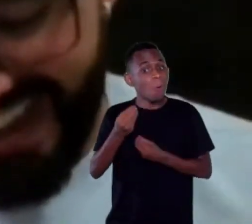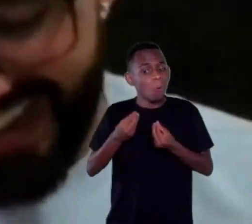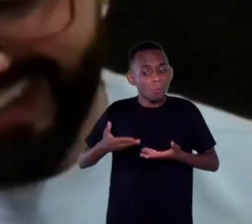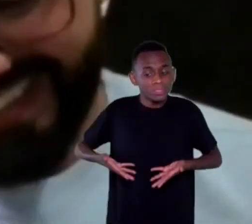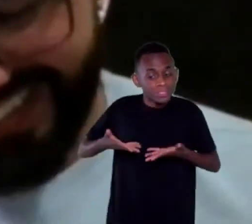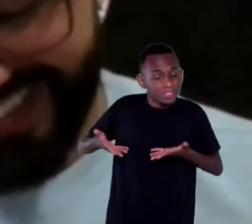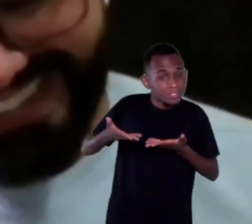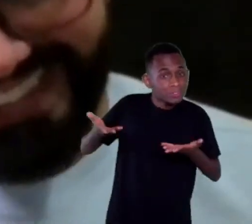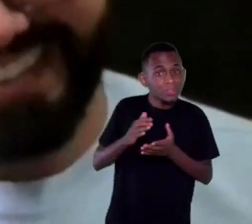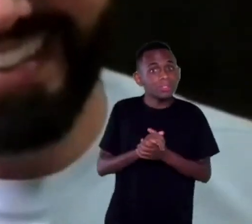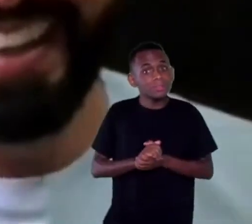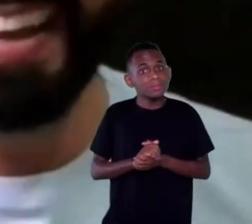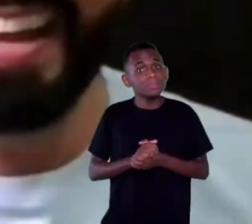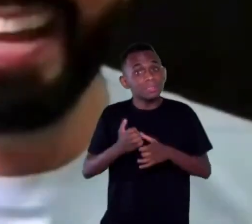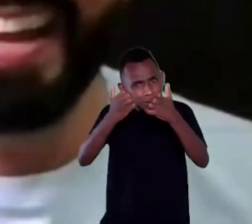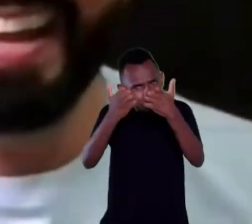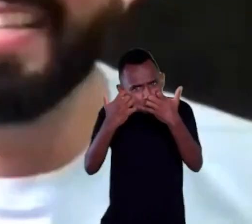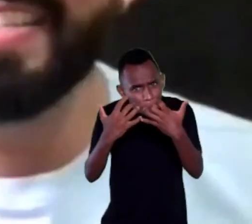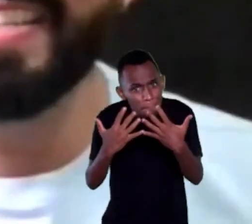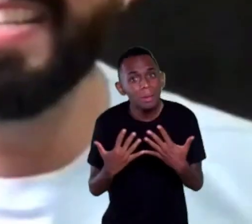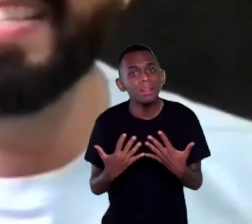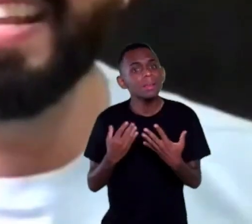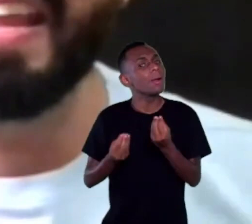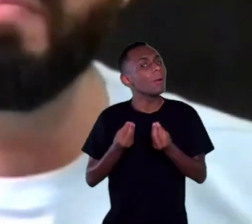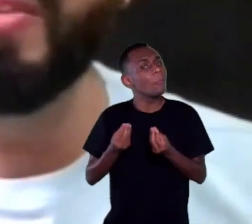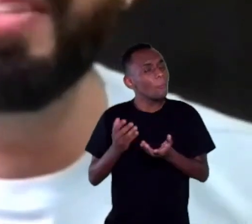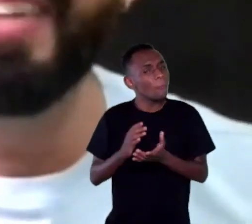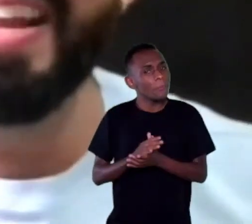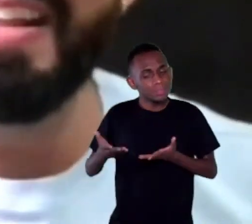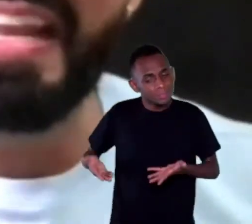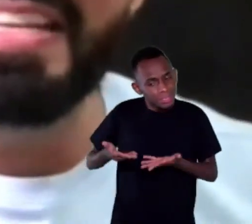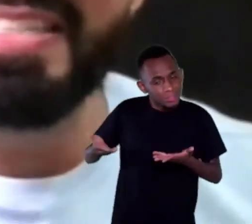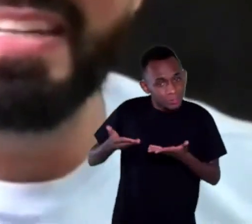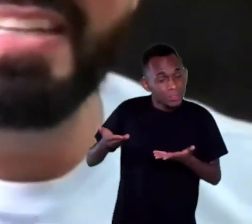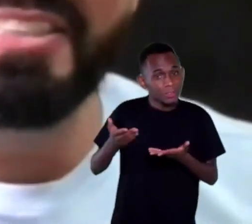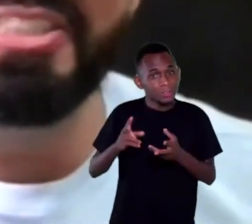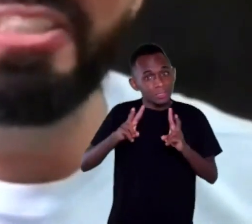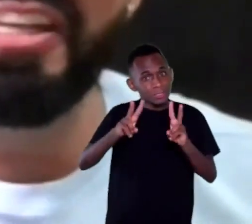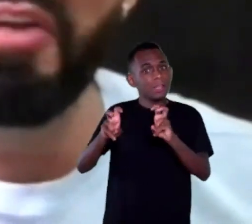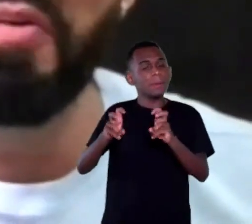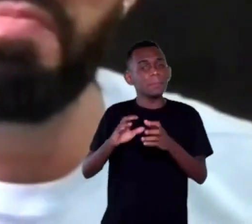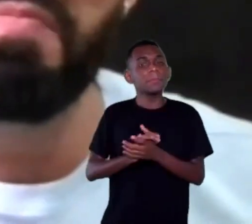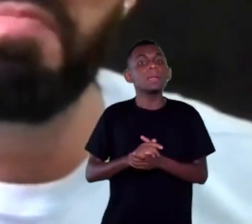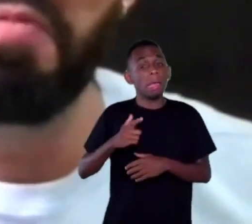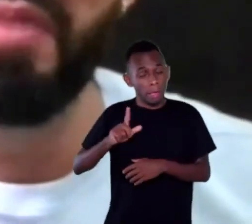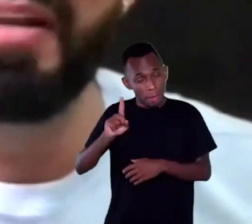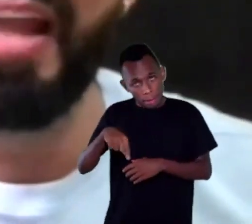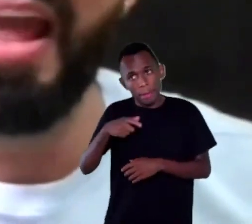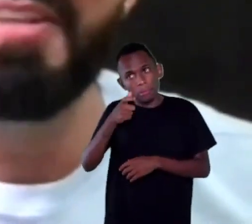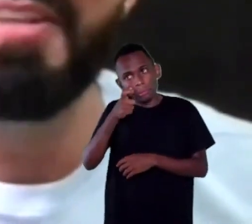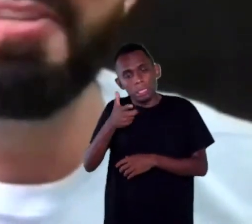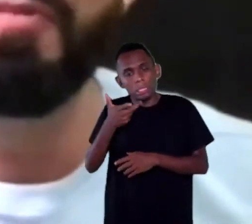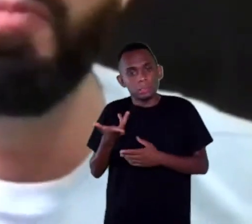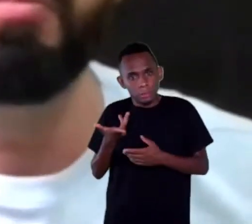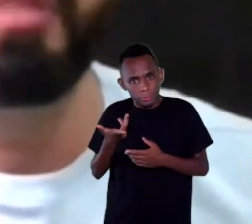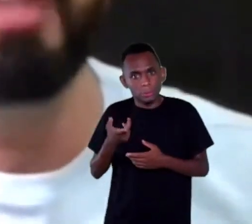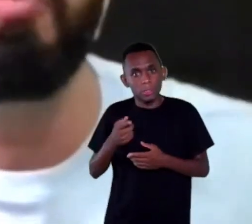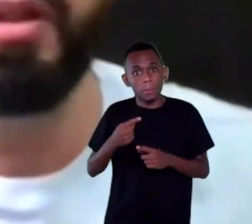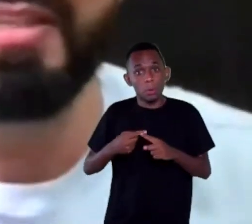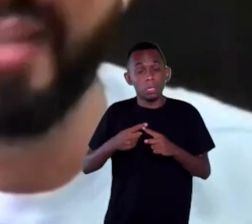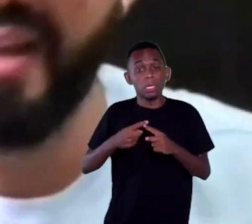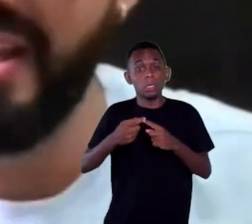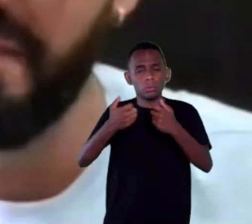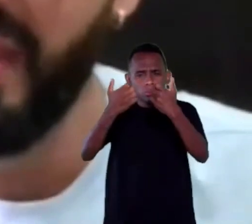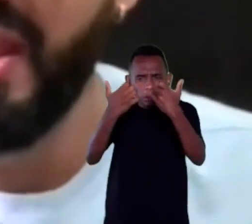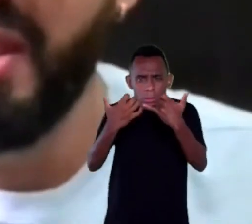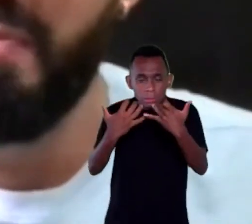Quero te pedir para narrar para a gente. Isso daí é interessante, é uma narrativa um tanto